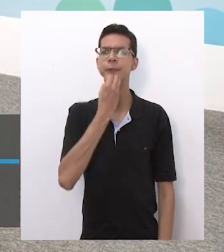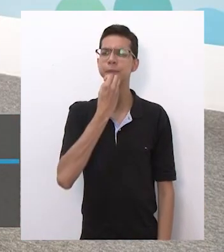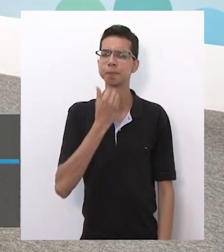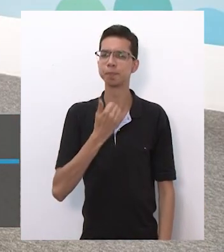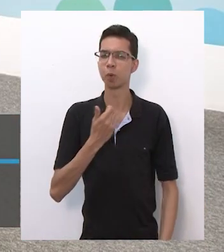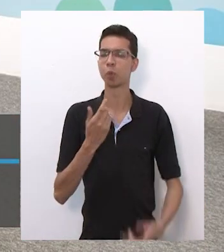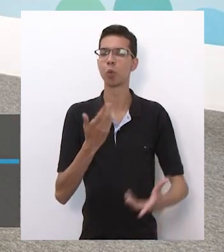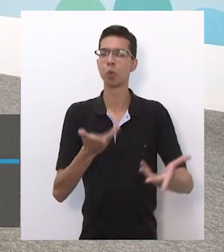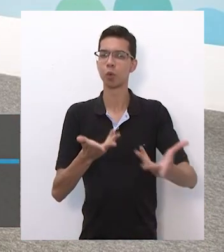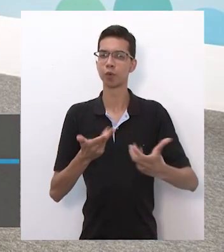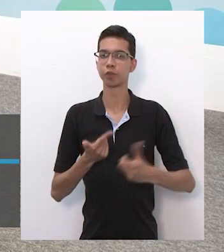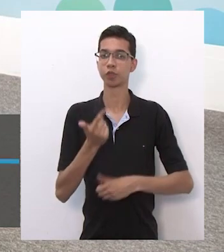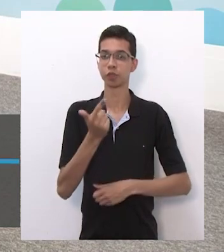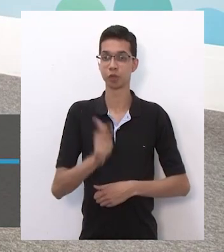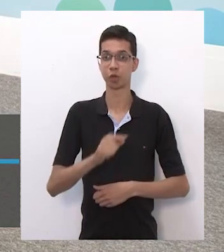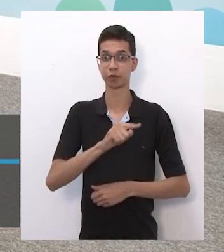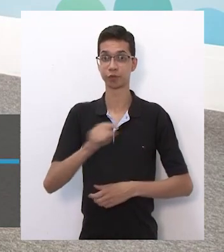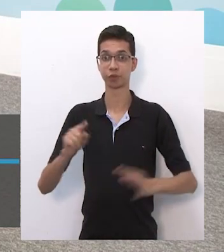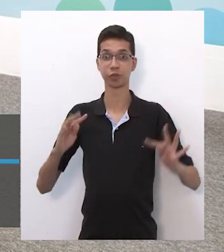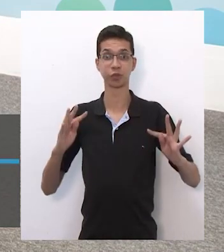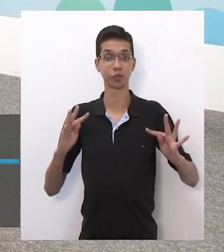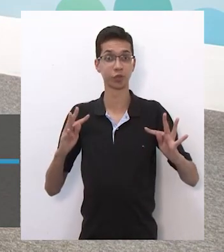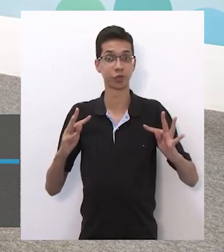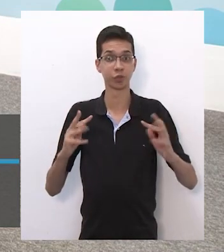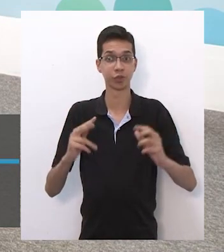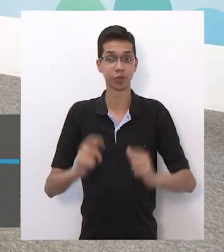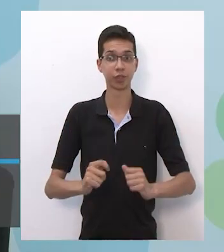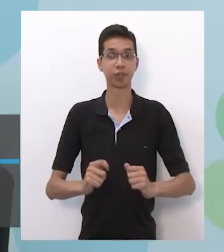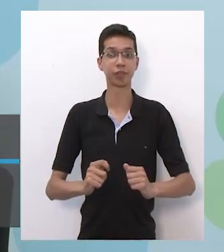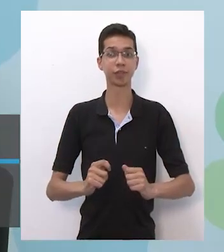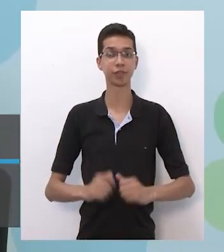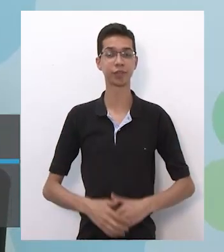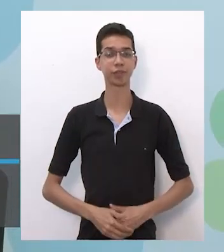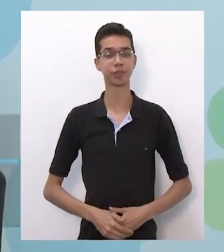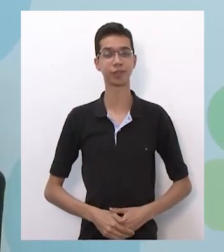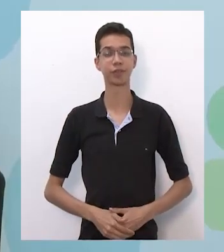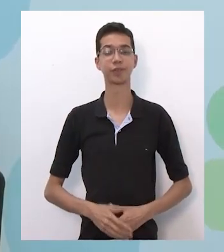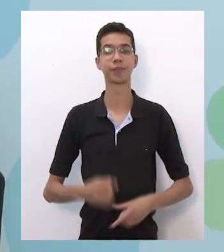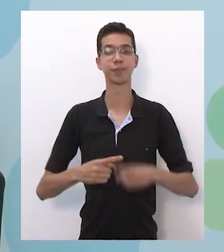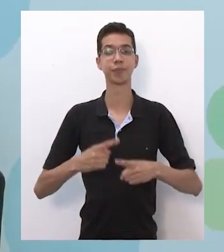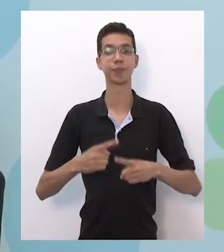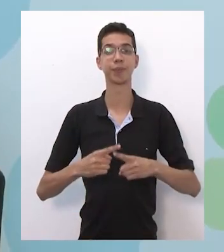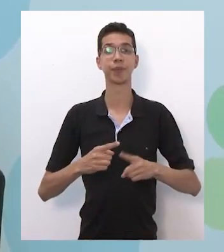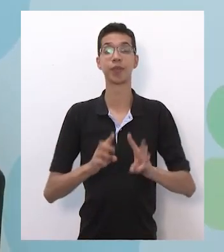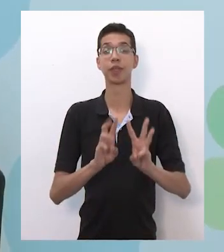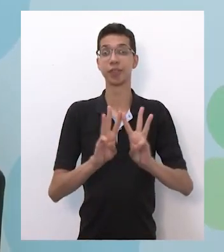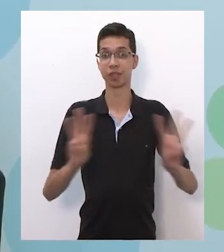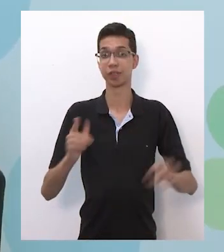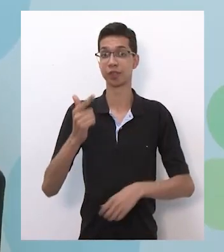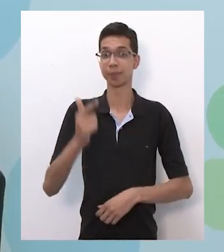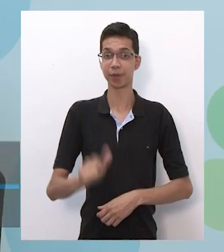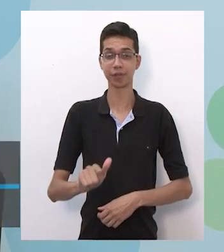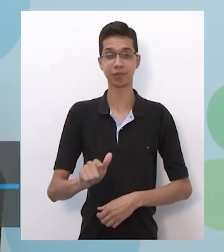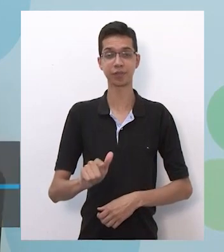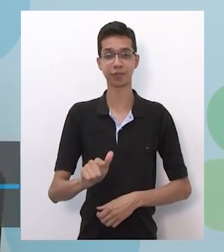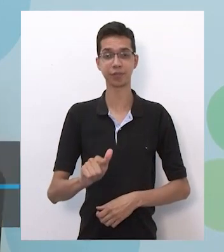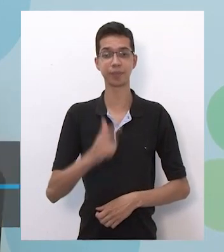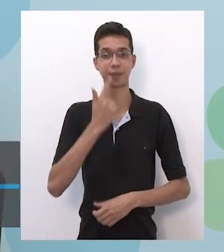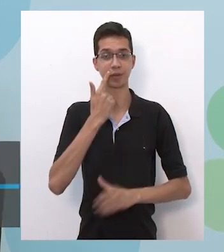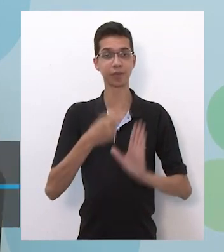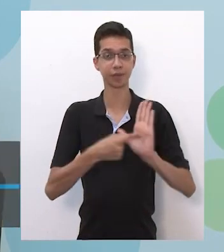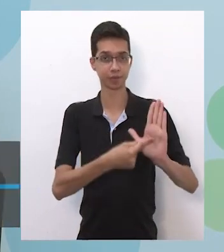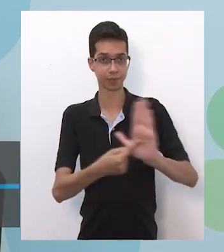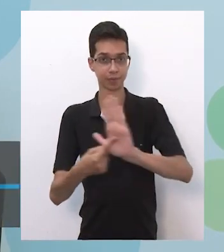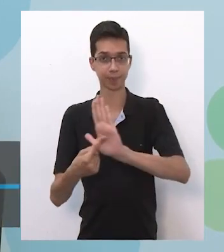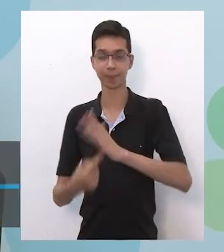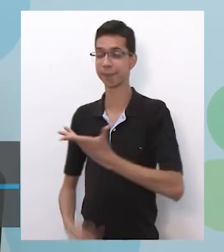convida mais uma vez todos a acompanhar, e eu gostaria de compartilhar mais uma vez com vocês o site do nosso centro. Então é o Centro